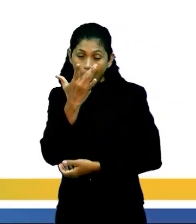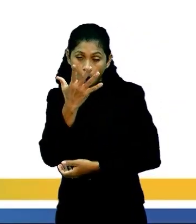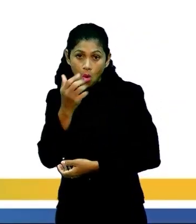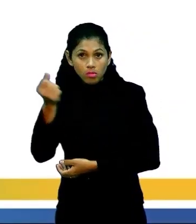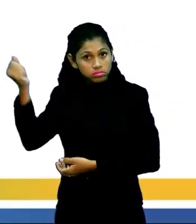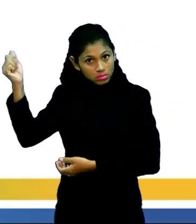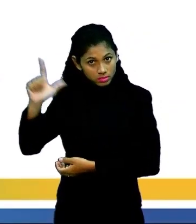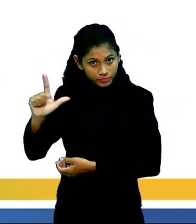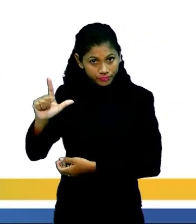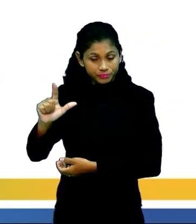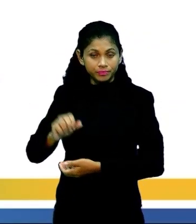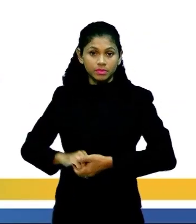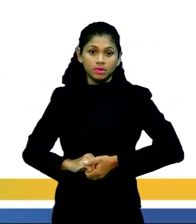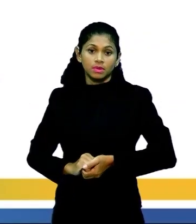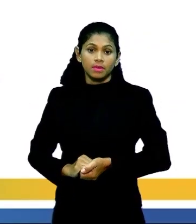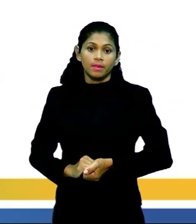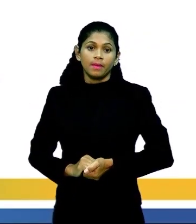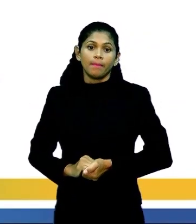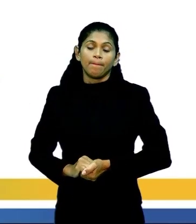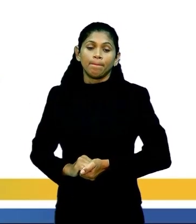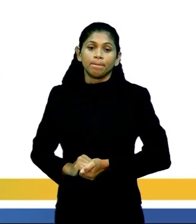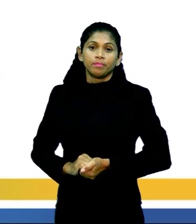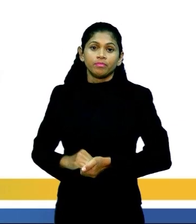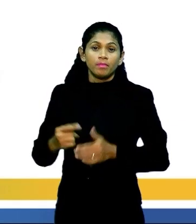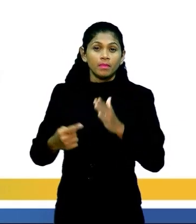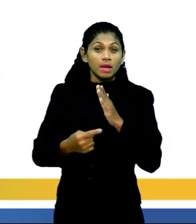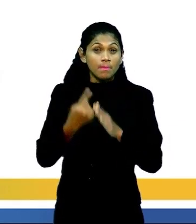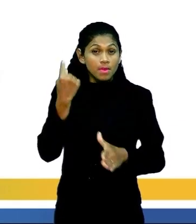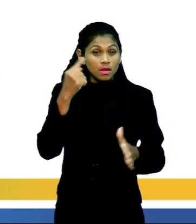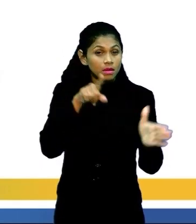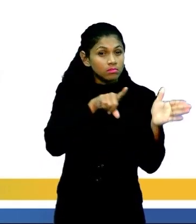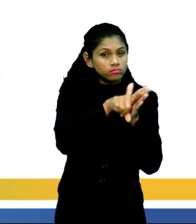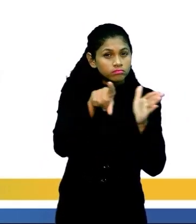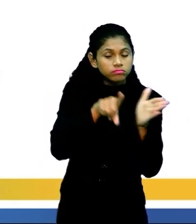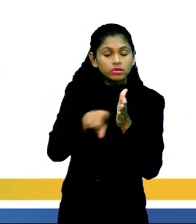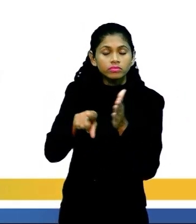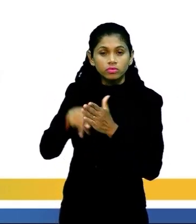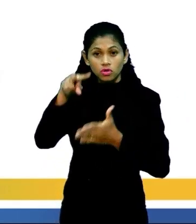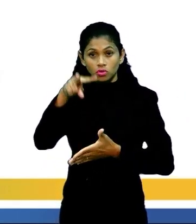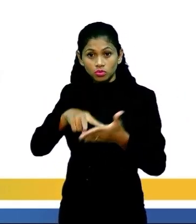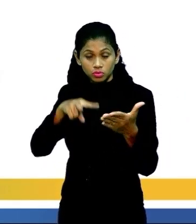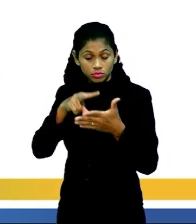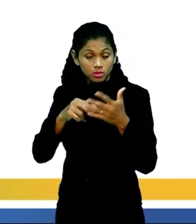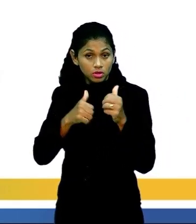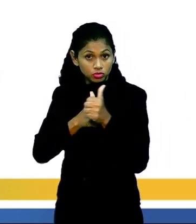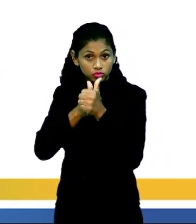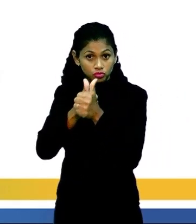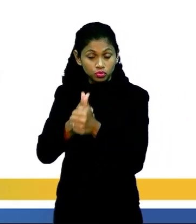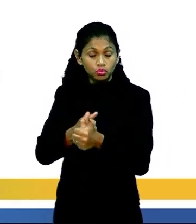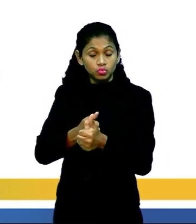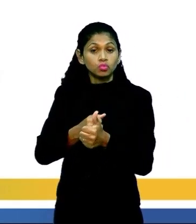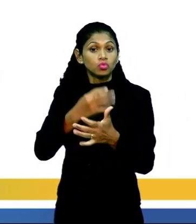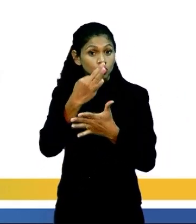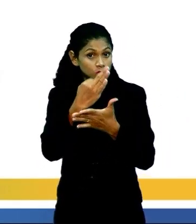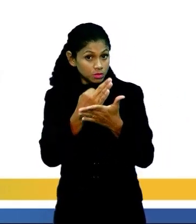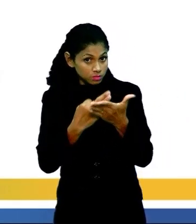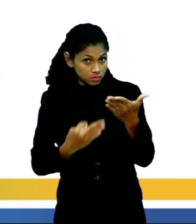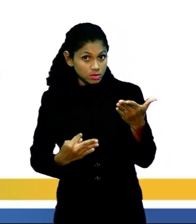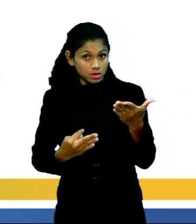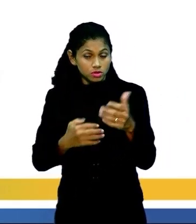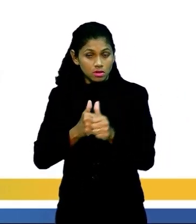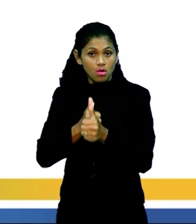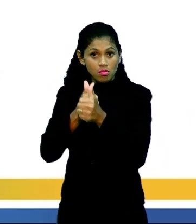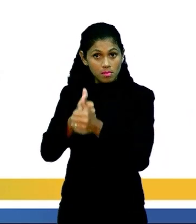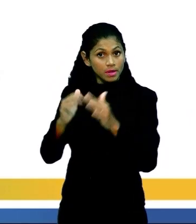ok? Vamos para a primeira questão. Vocês vão ler comigo o texto, ok? Acompanhem aí em